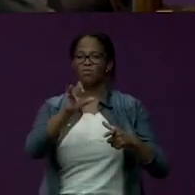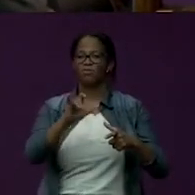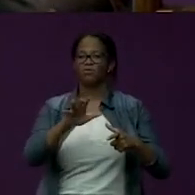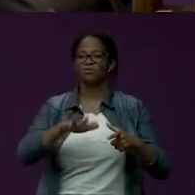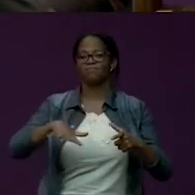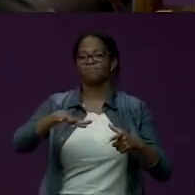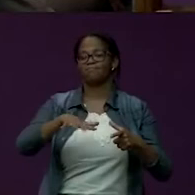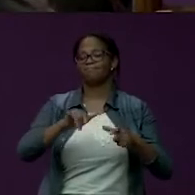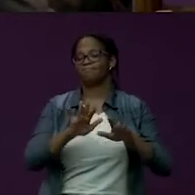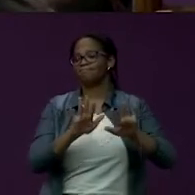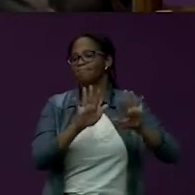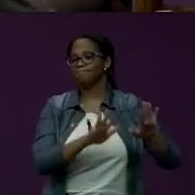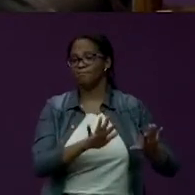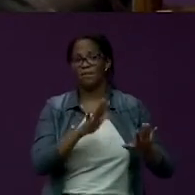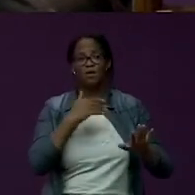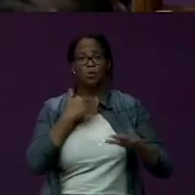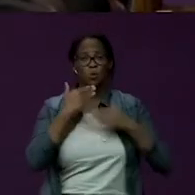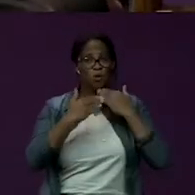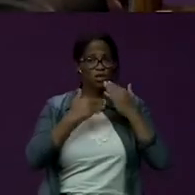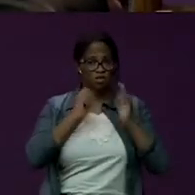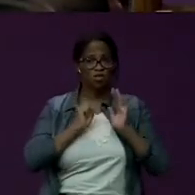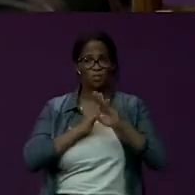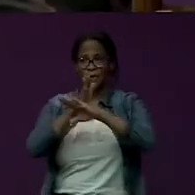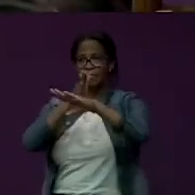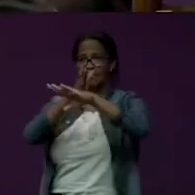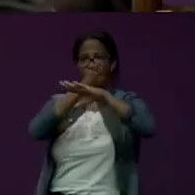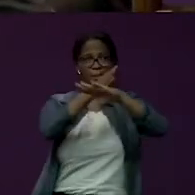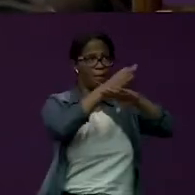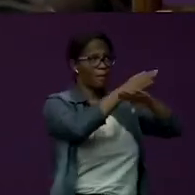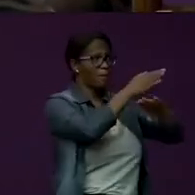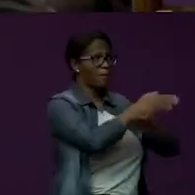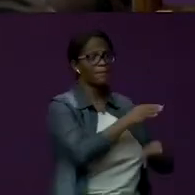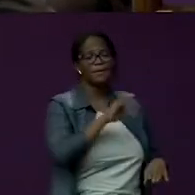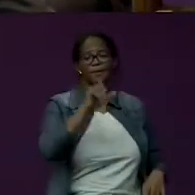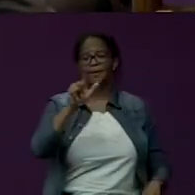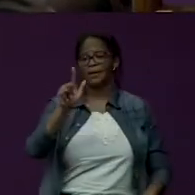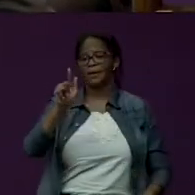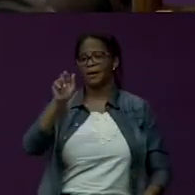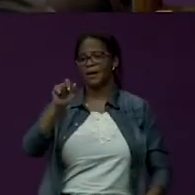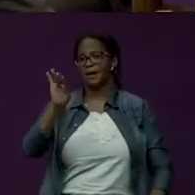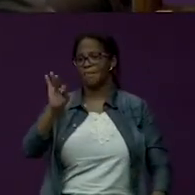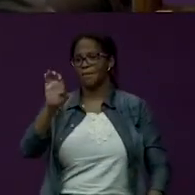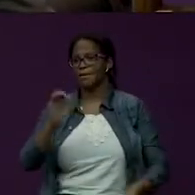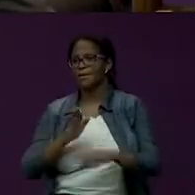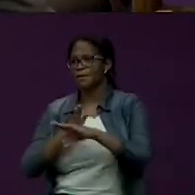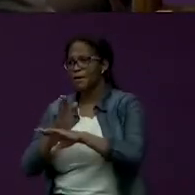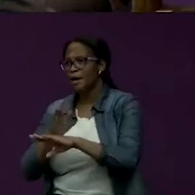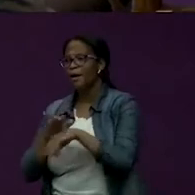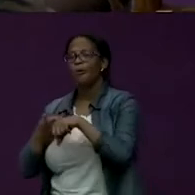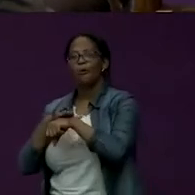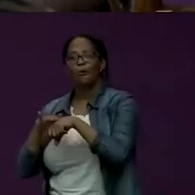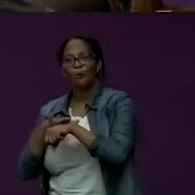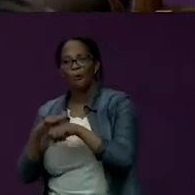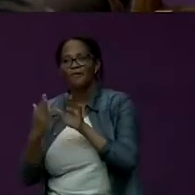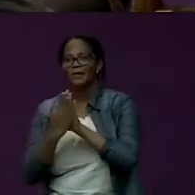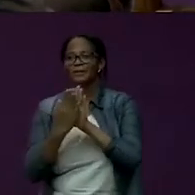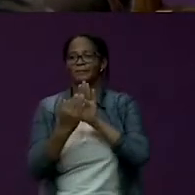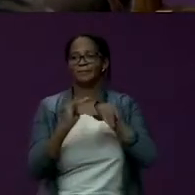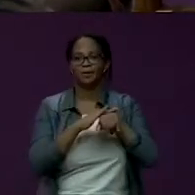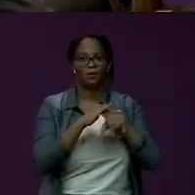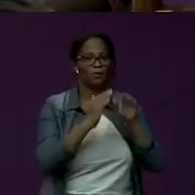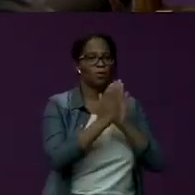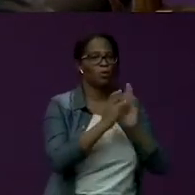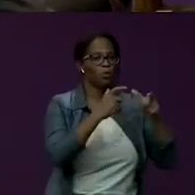Não adianta, a gente pode ir a todos os gabinetes que tem que ir, que faz parte, a gente pode conversar,